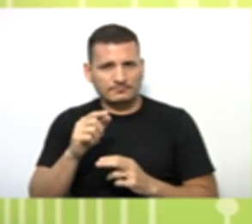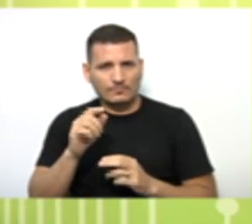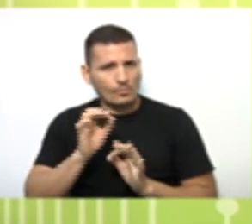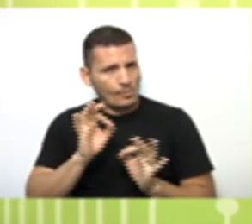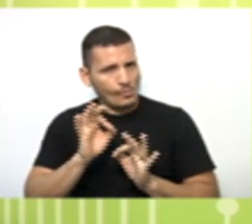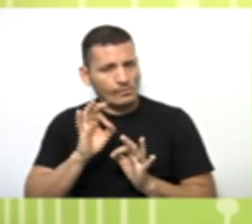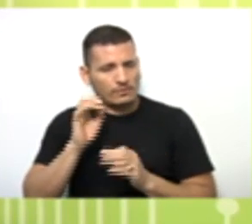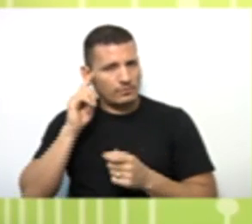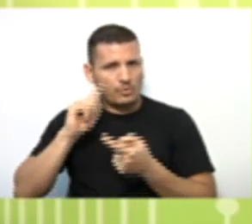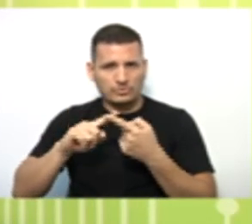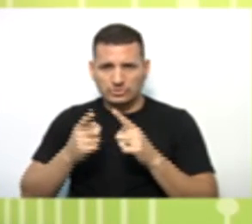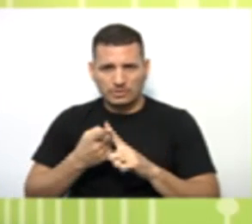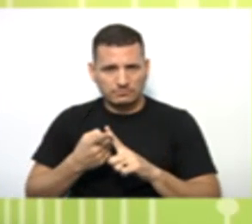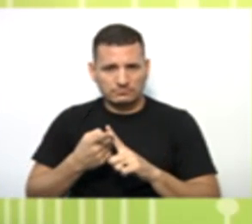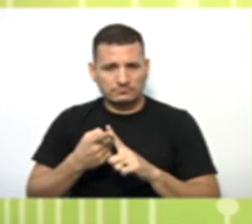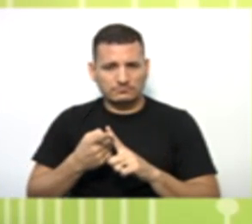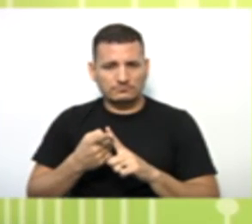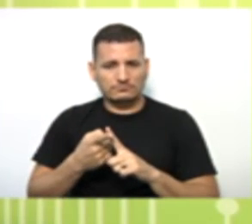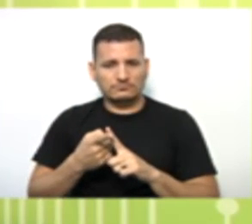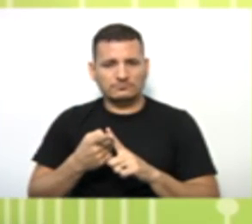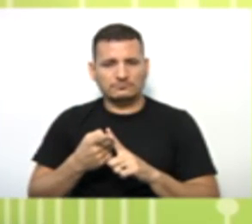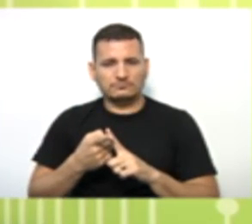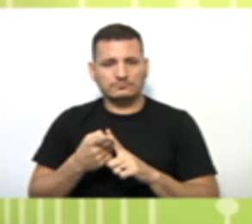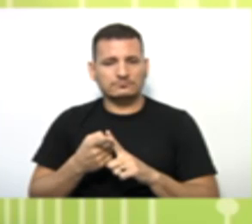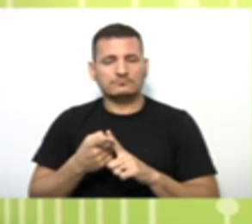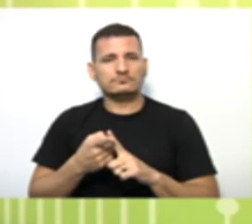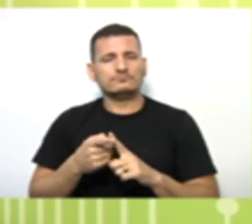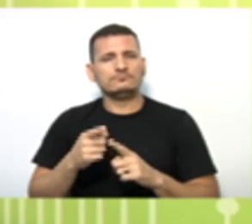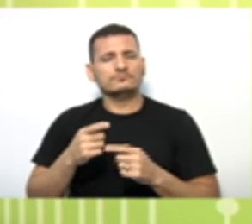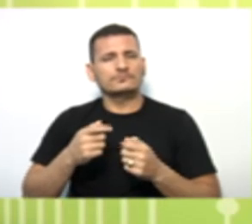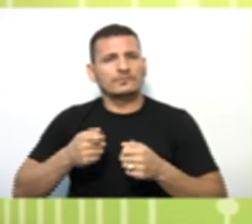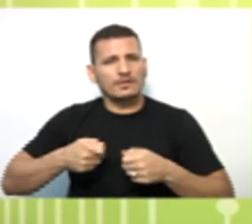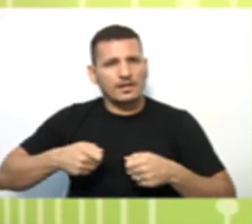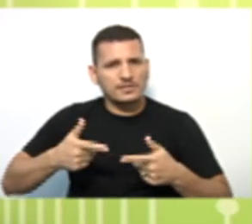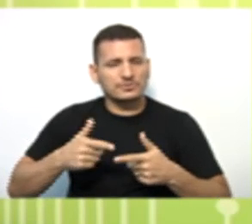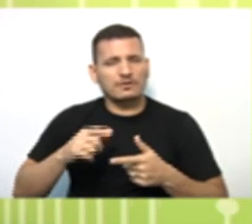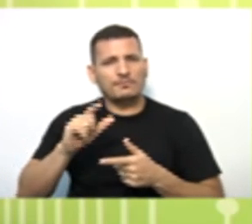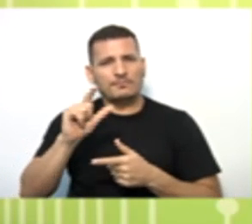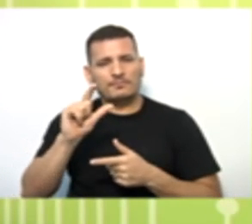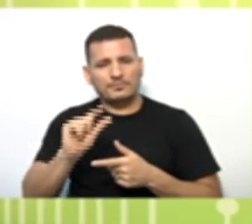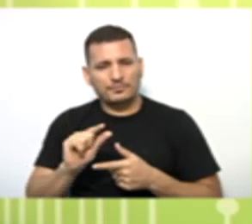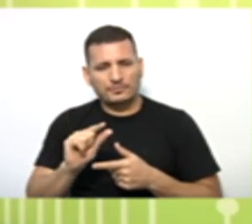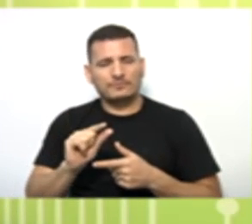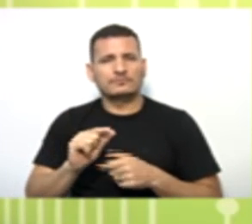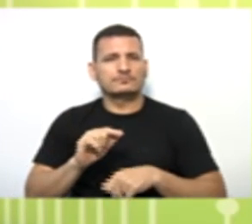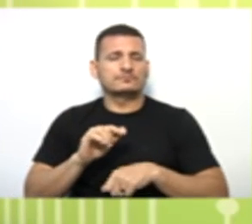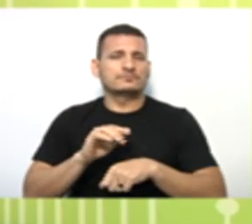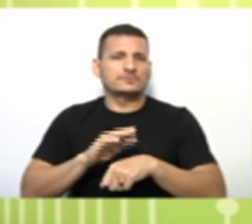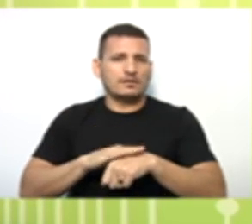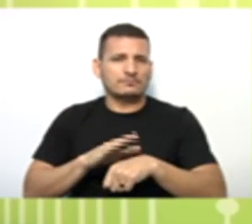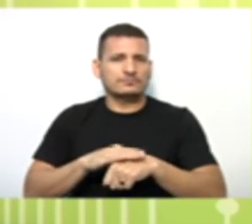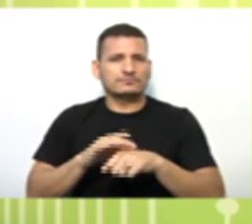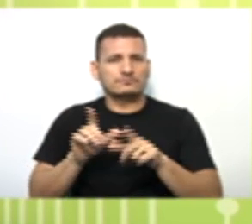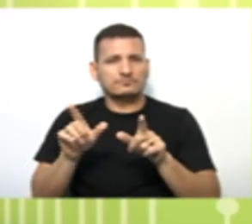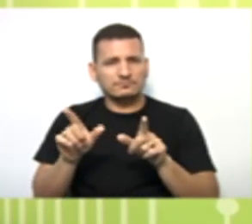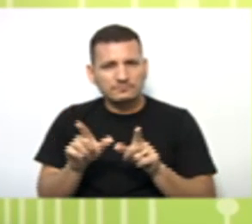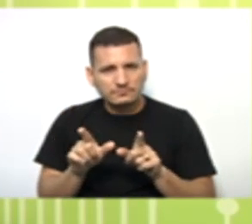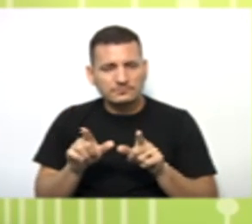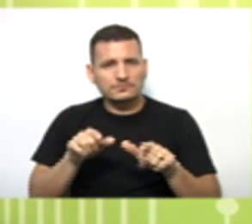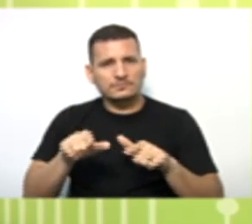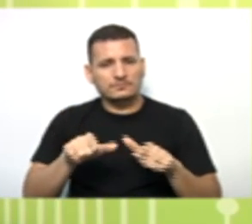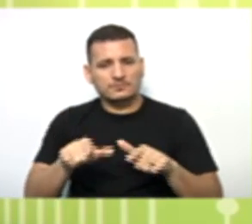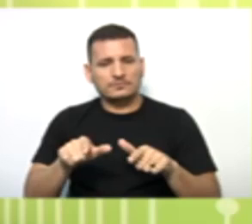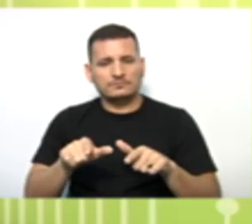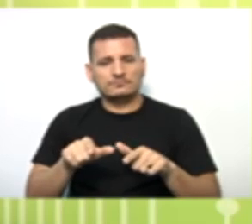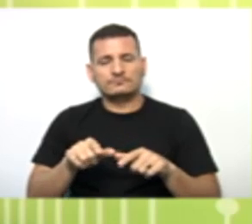poder obter o melhor resultado, para ter menos custo, para poder ter menos tempo de trabalho e exercer né,